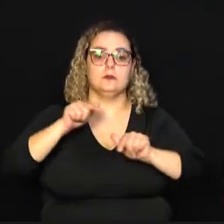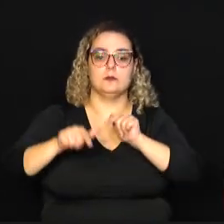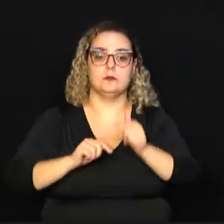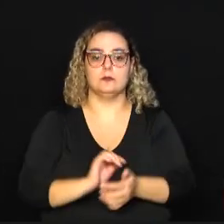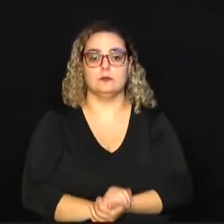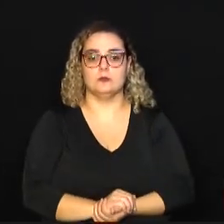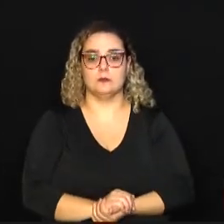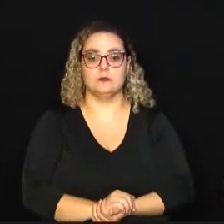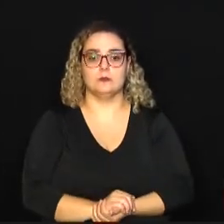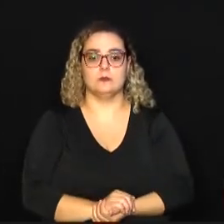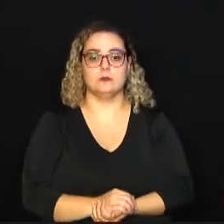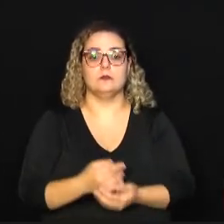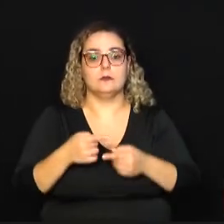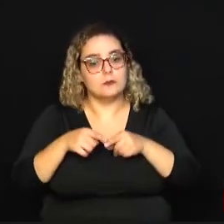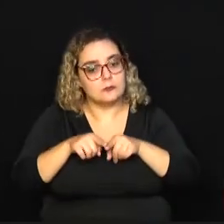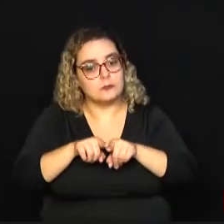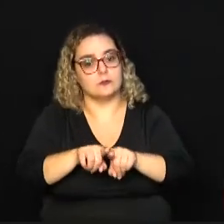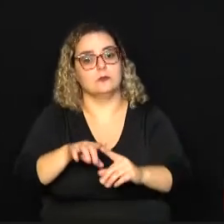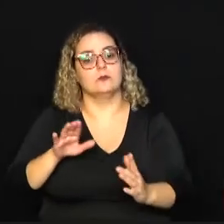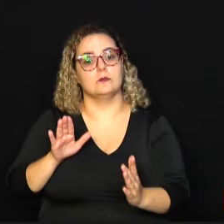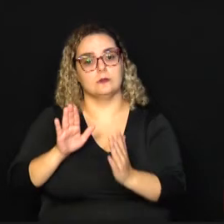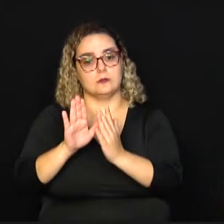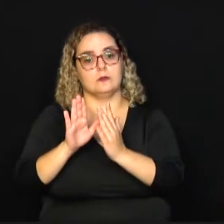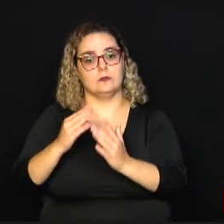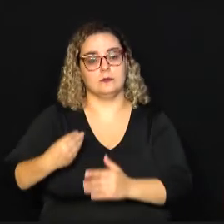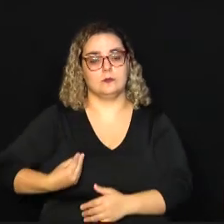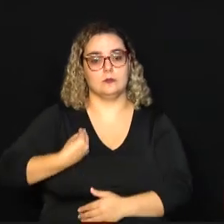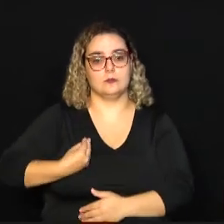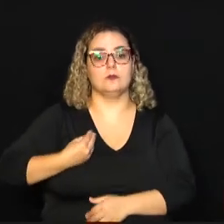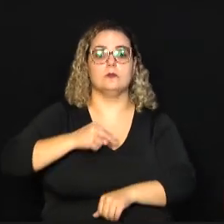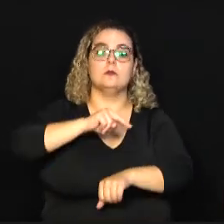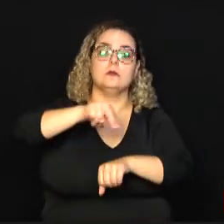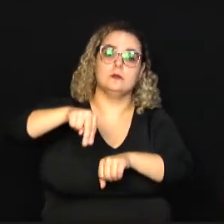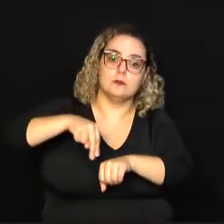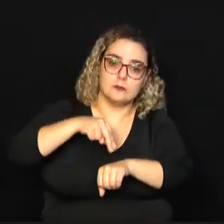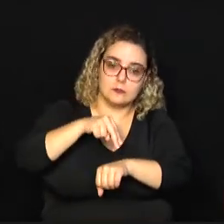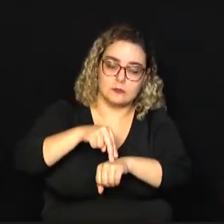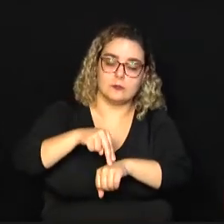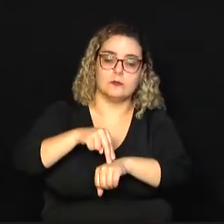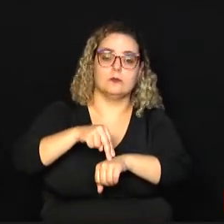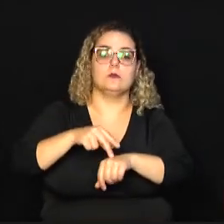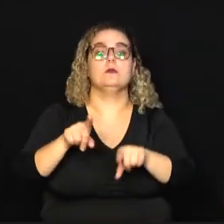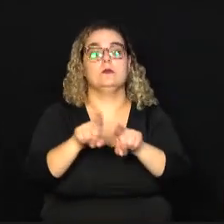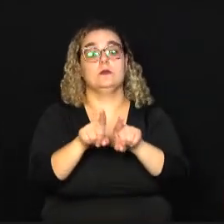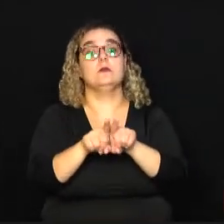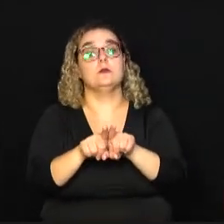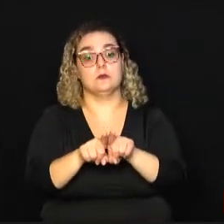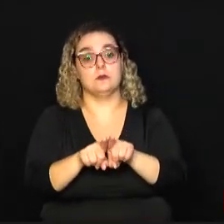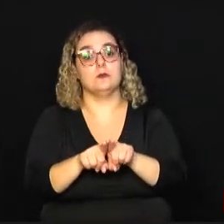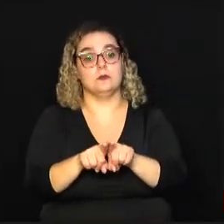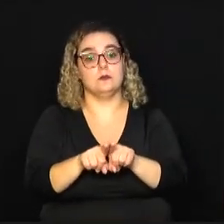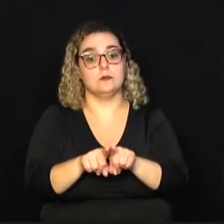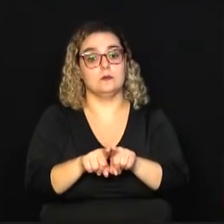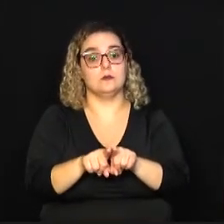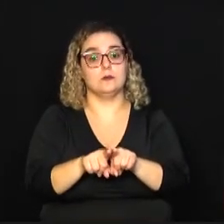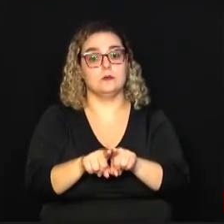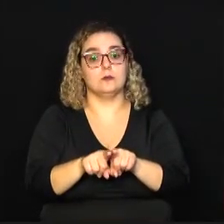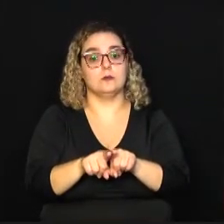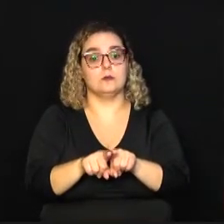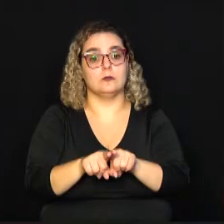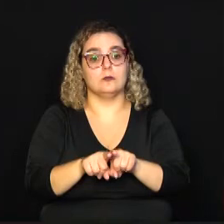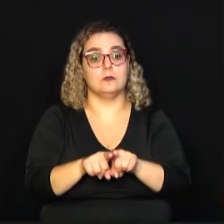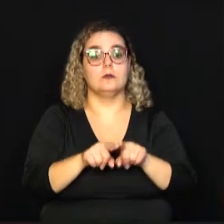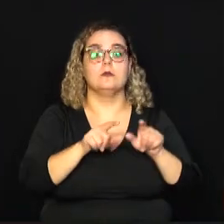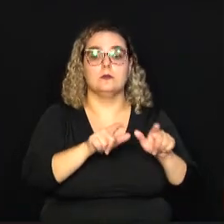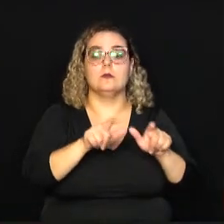em consonância com a Frente pela Vida Nacional e estamos tendo atividades